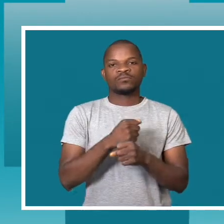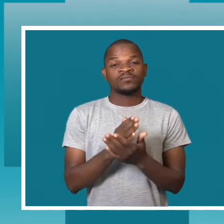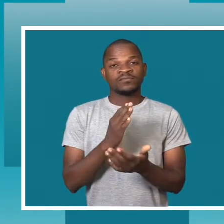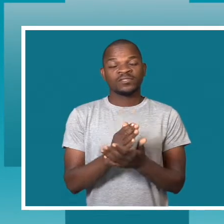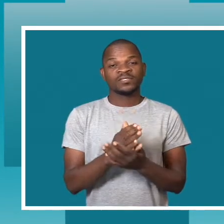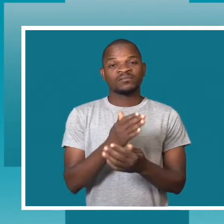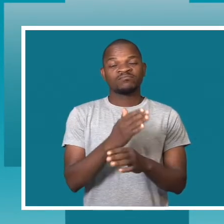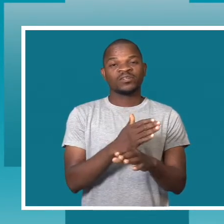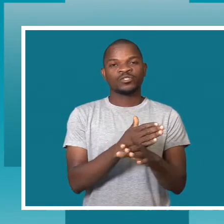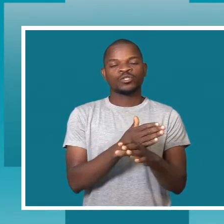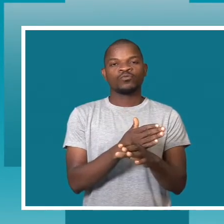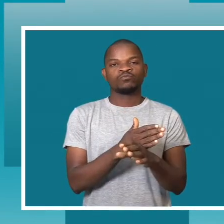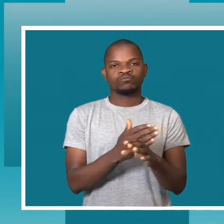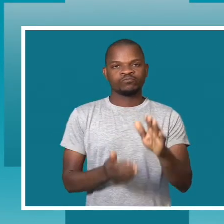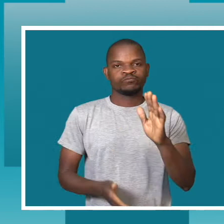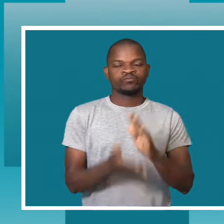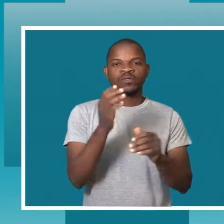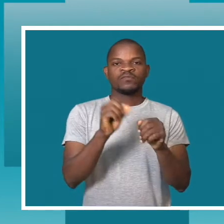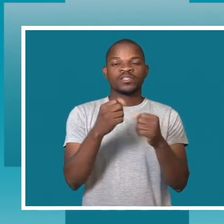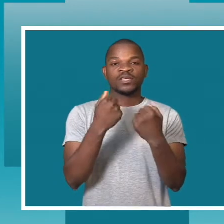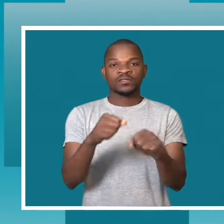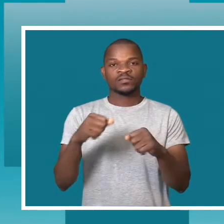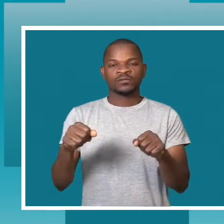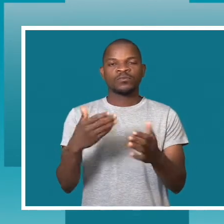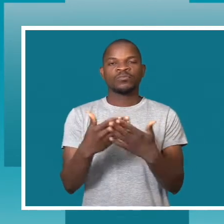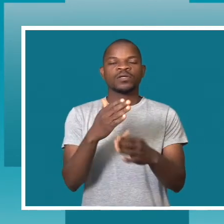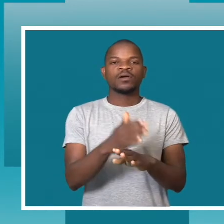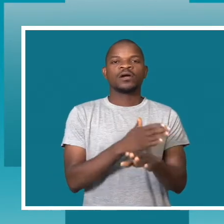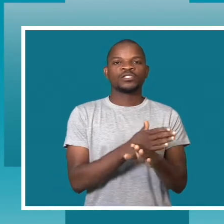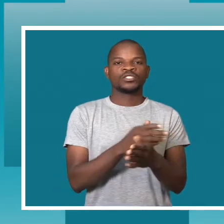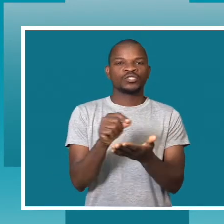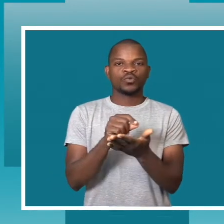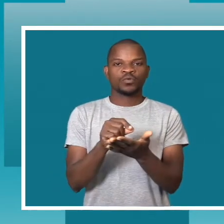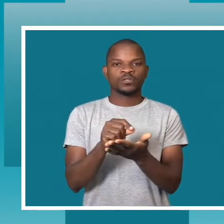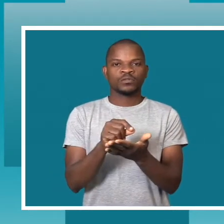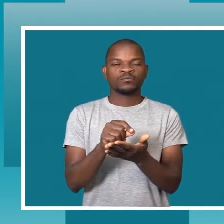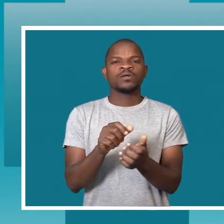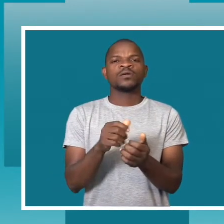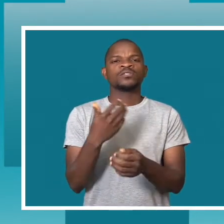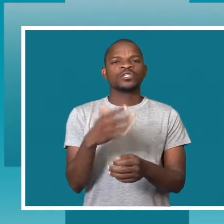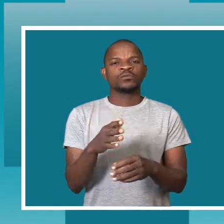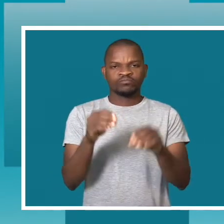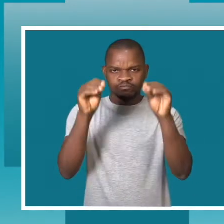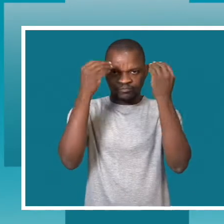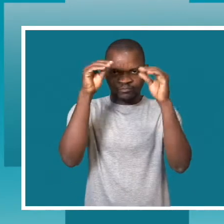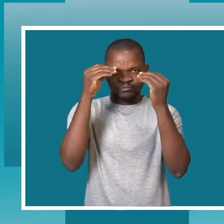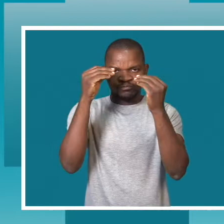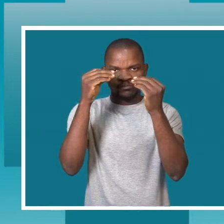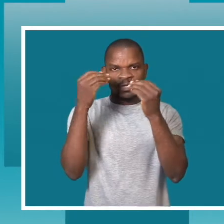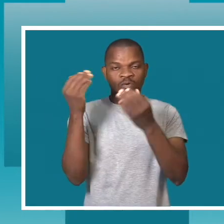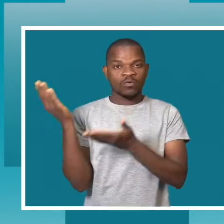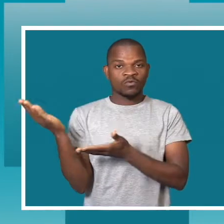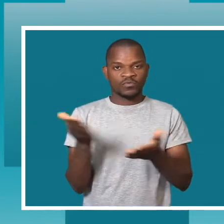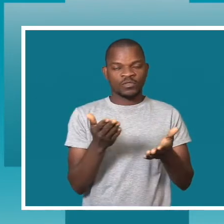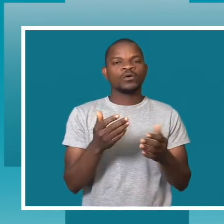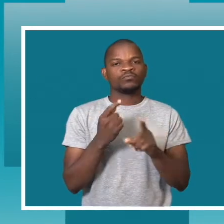reprodutiva. Eu, na verdade, me tornei ativista de HIV quando estive na escola primeiro. Tive uma formação,